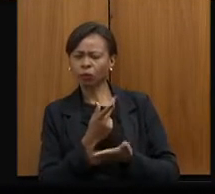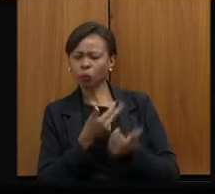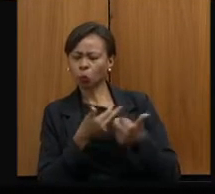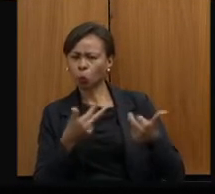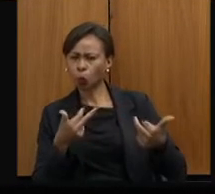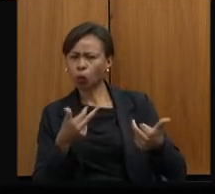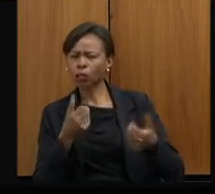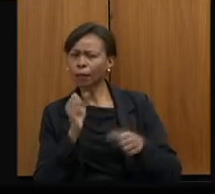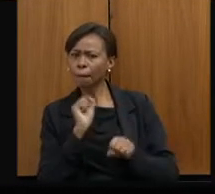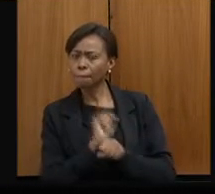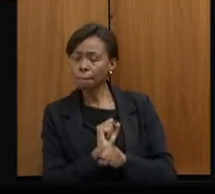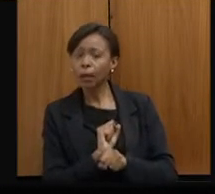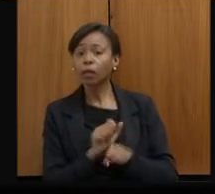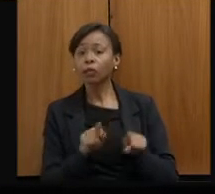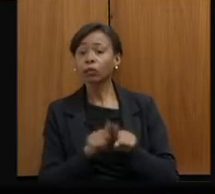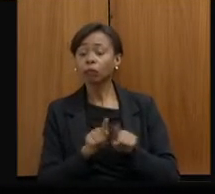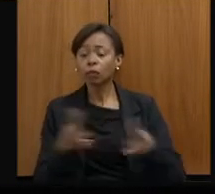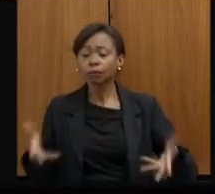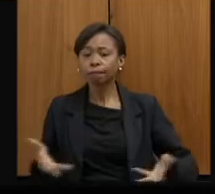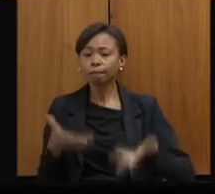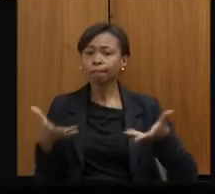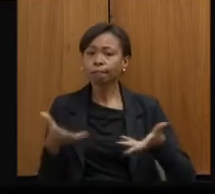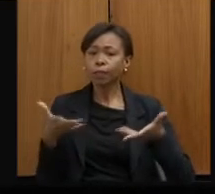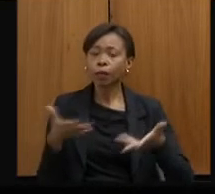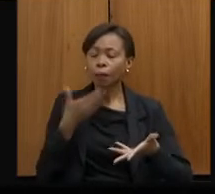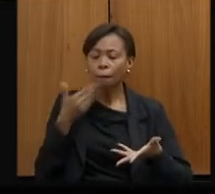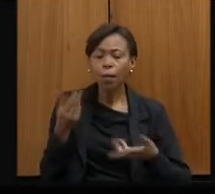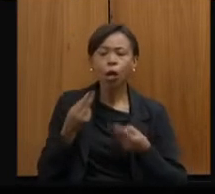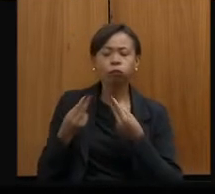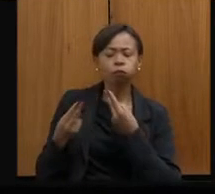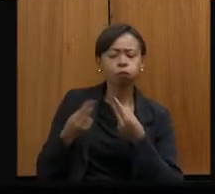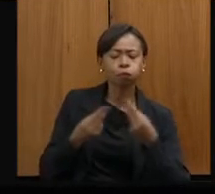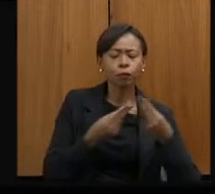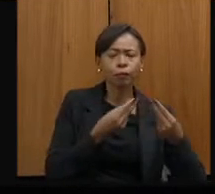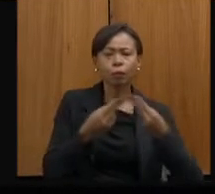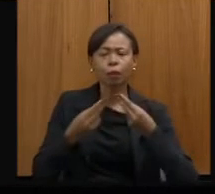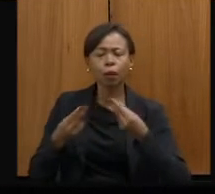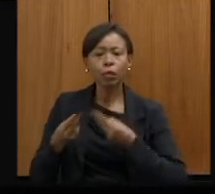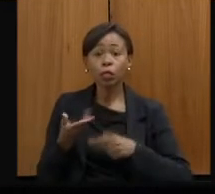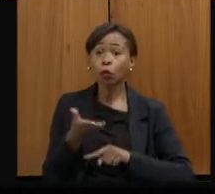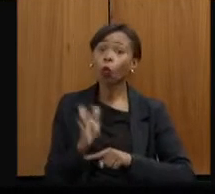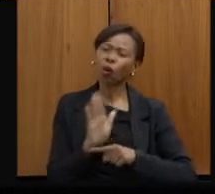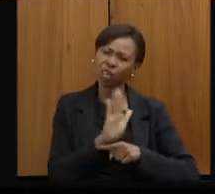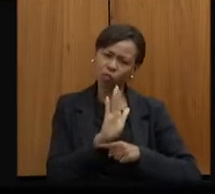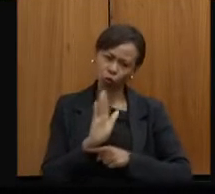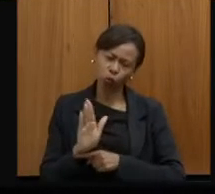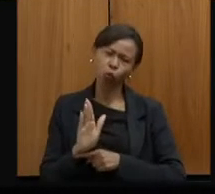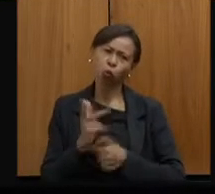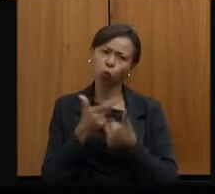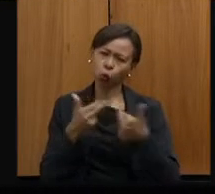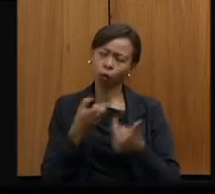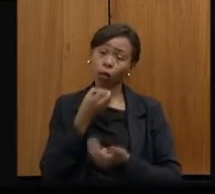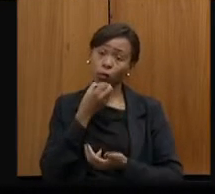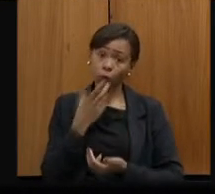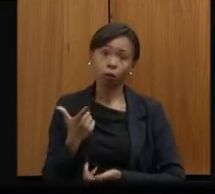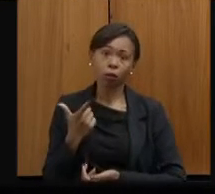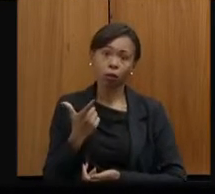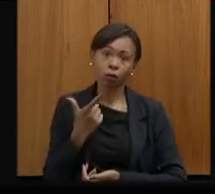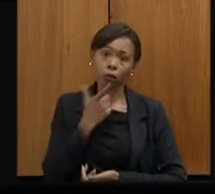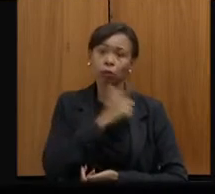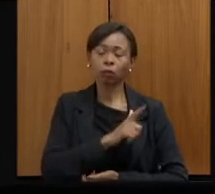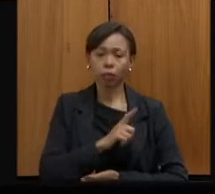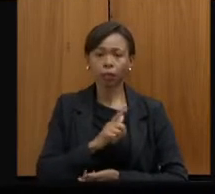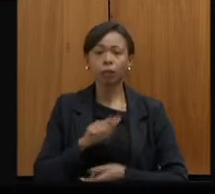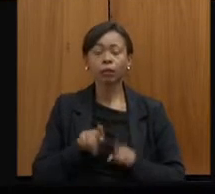desenvolvimento urbanístico no município, associados a todos os benefícios já conhecidos pela regularização fundiária urbana,